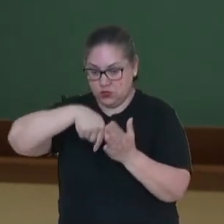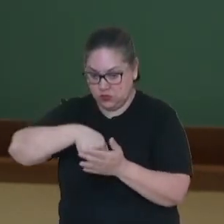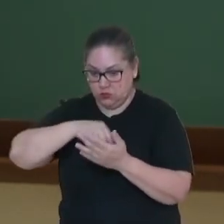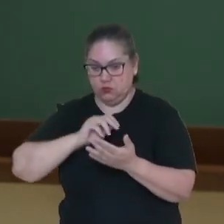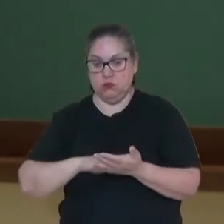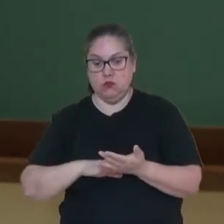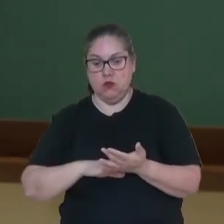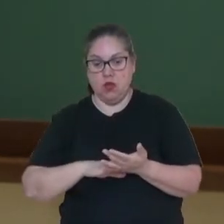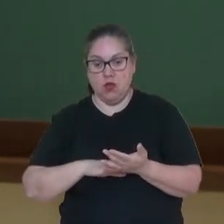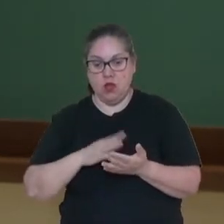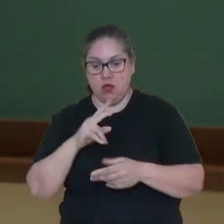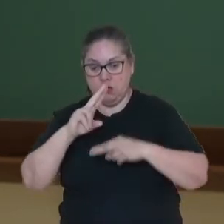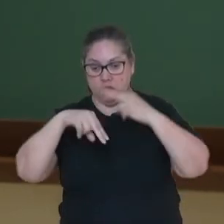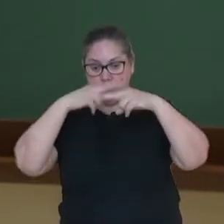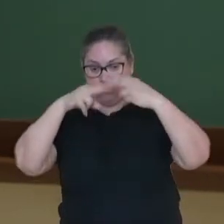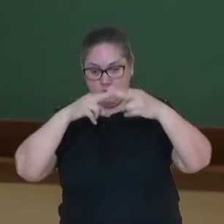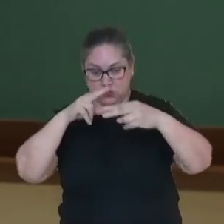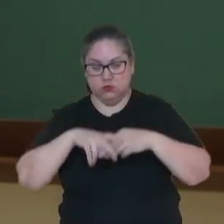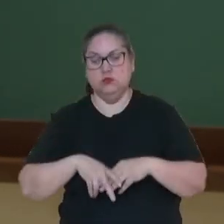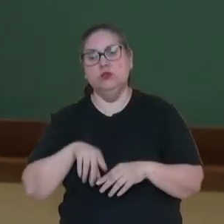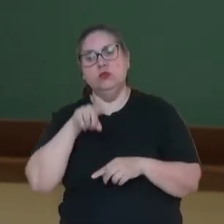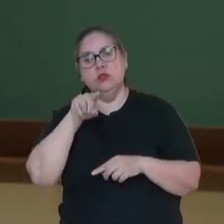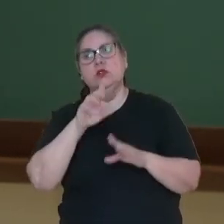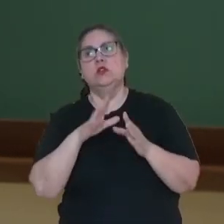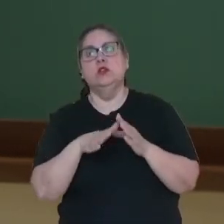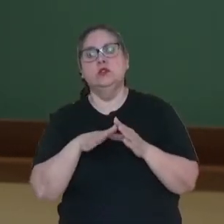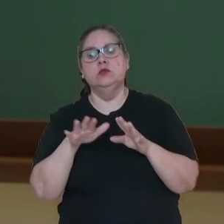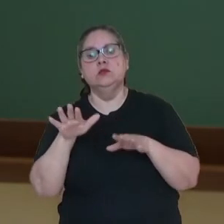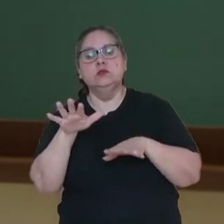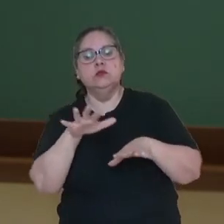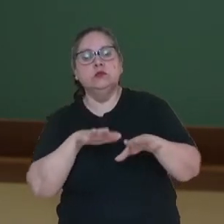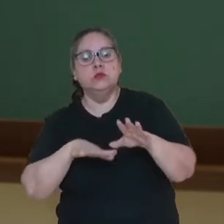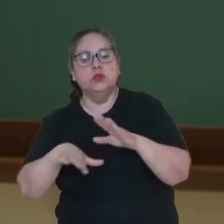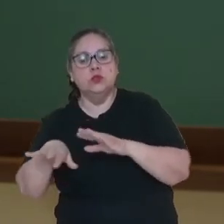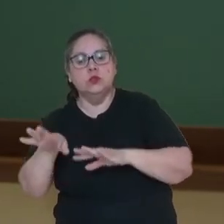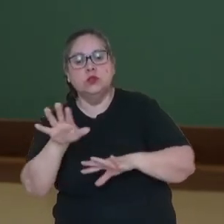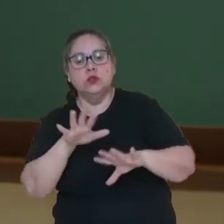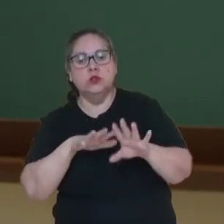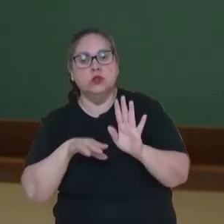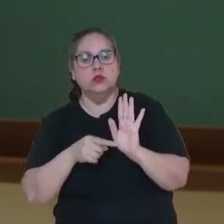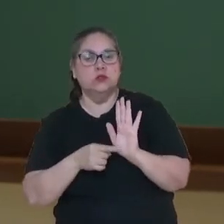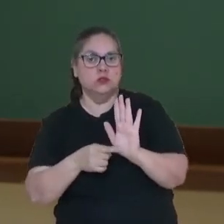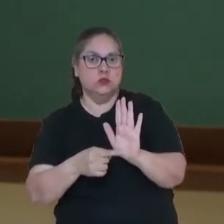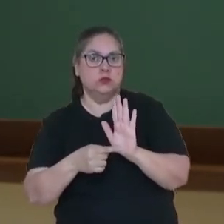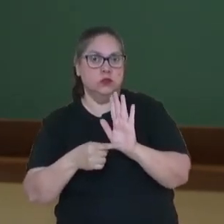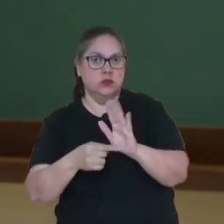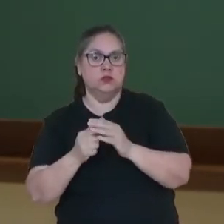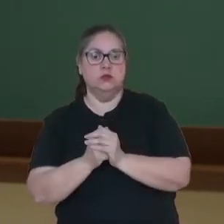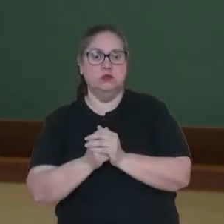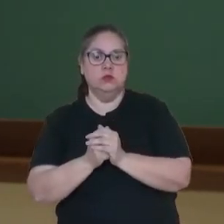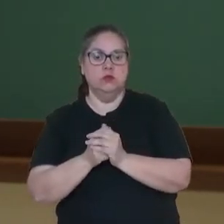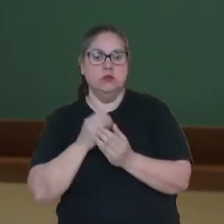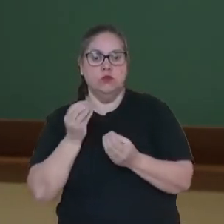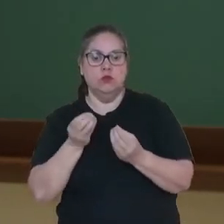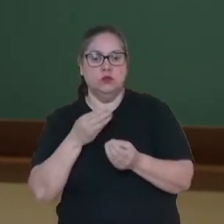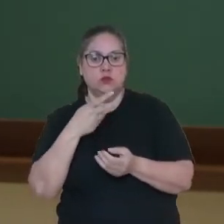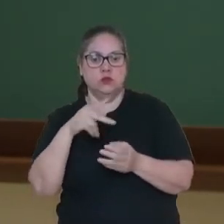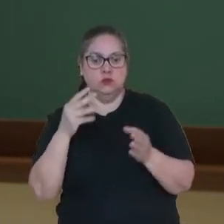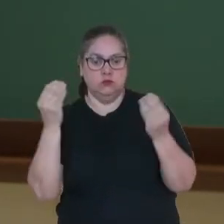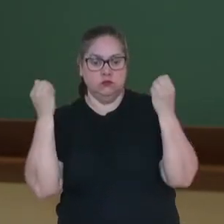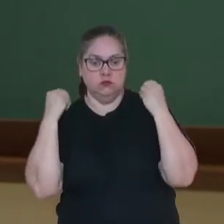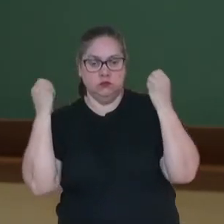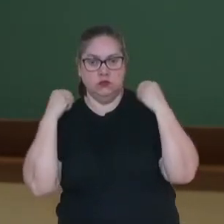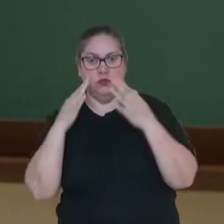rotação, acrobacias, e vocês vão organizar essa apresentação com os seus